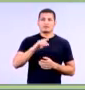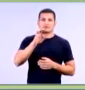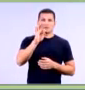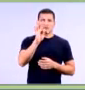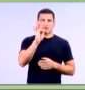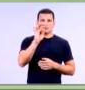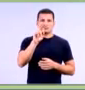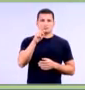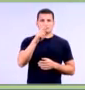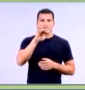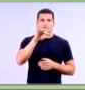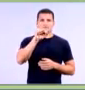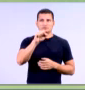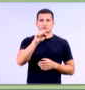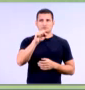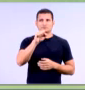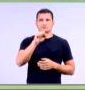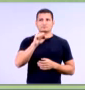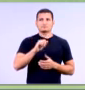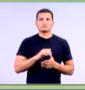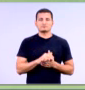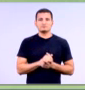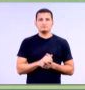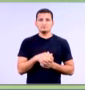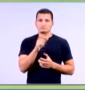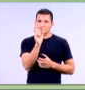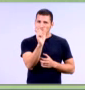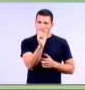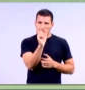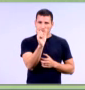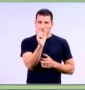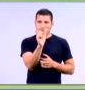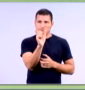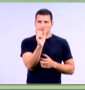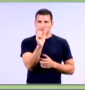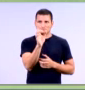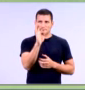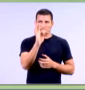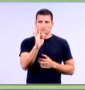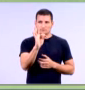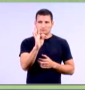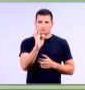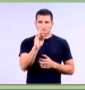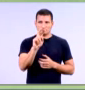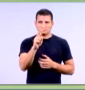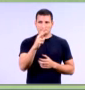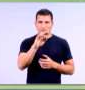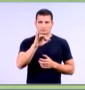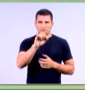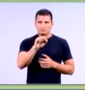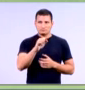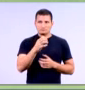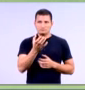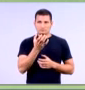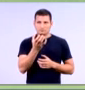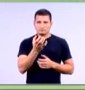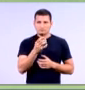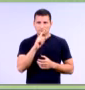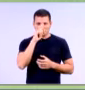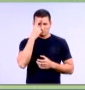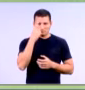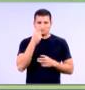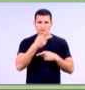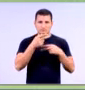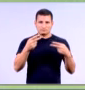né? Então, gente, olha aqui. Eu quero criar um objeto do tipo conta corrente com